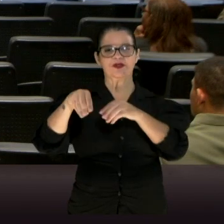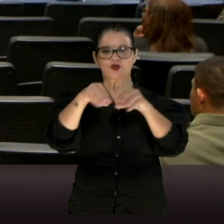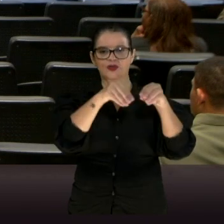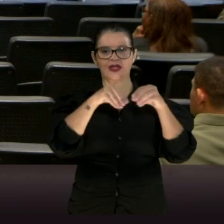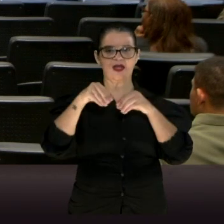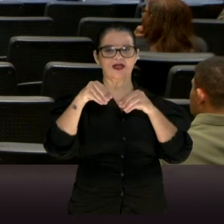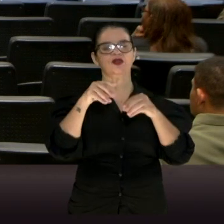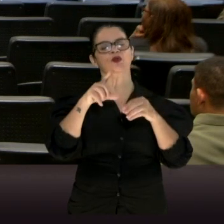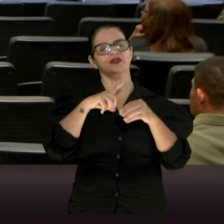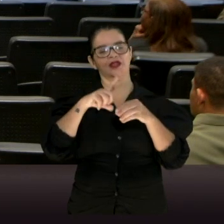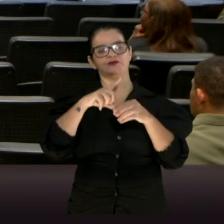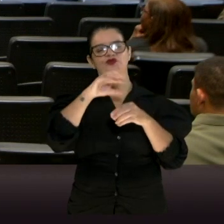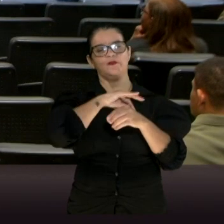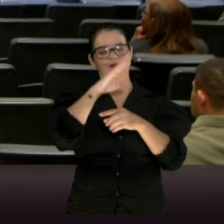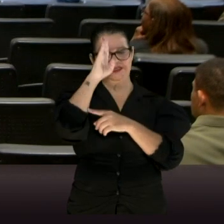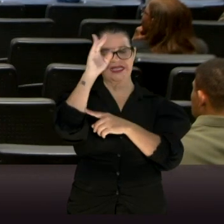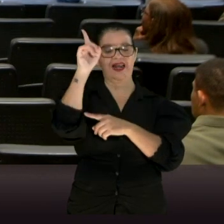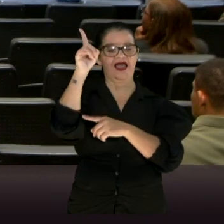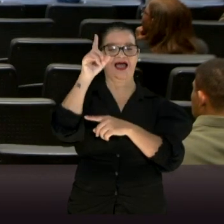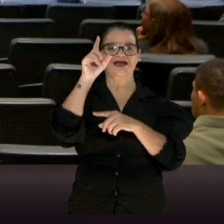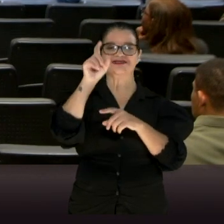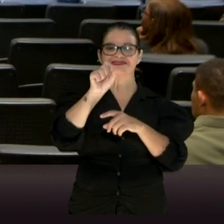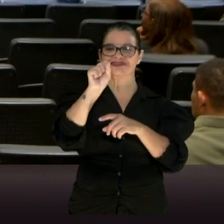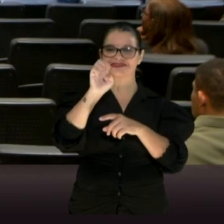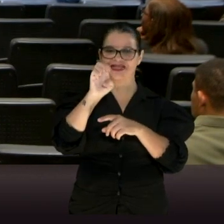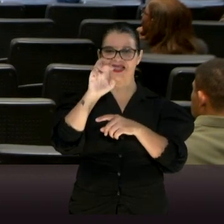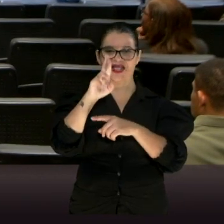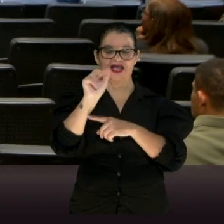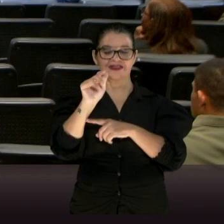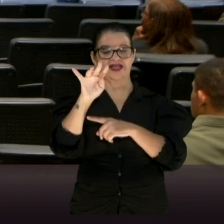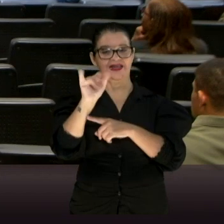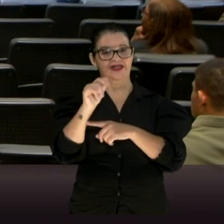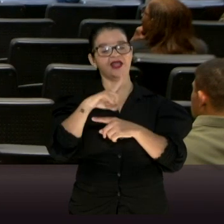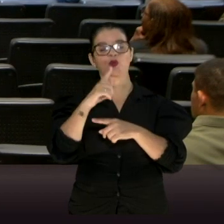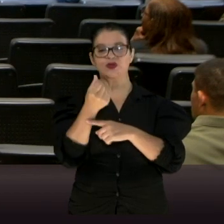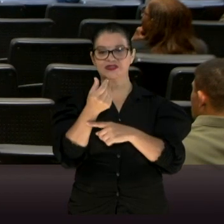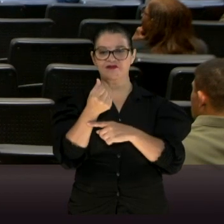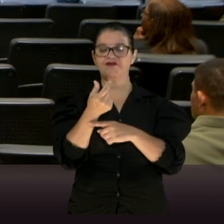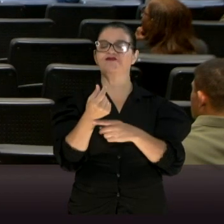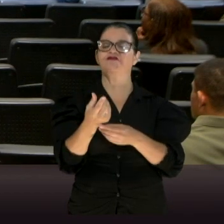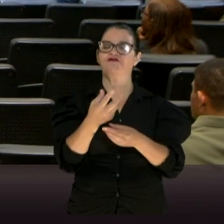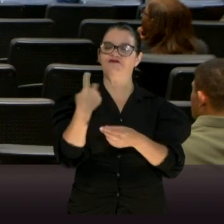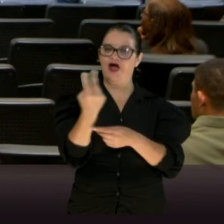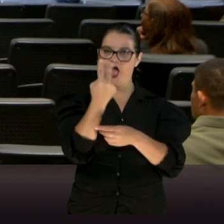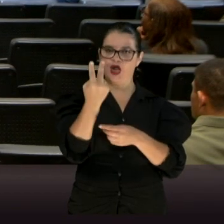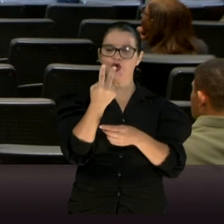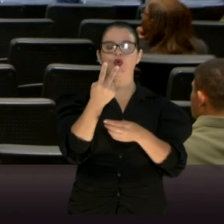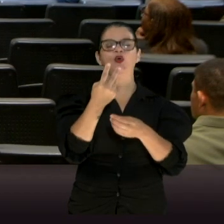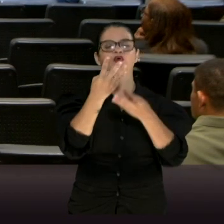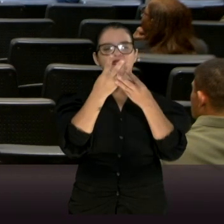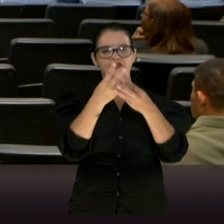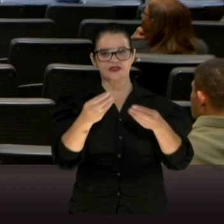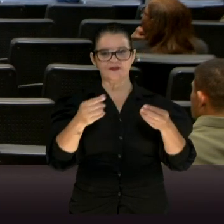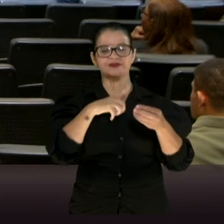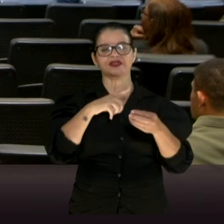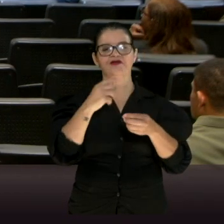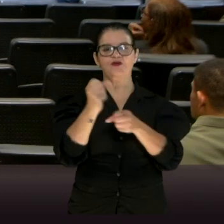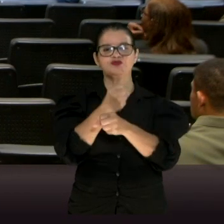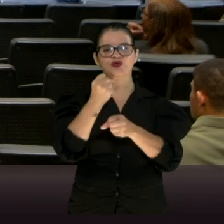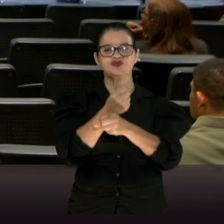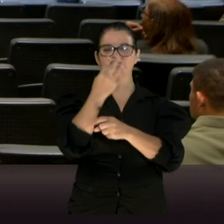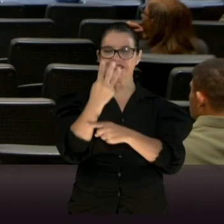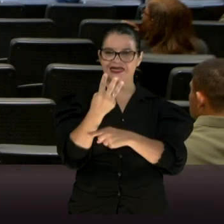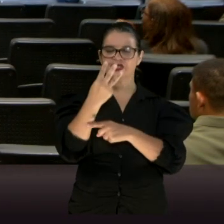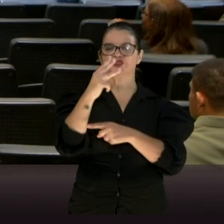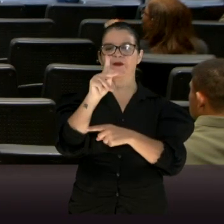temos, da Polícia Militar, lá em Serra Talhada, e com o valor desse desfazimento, nós estaremos construindo 3 policlínicas, uma lá